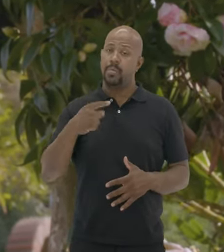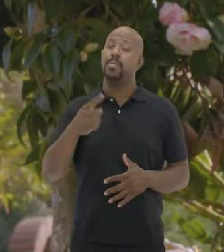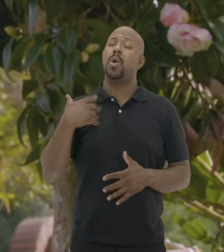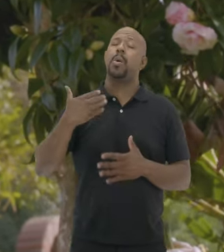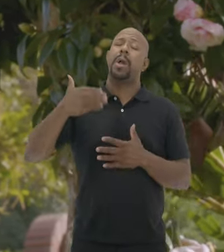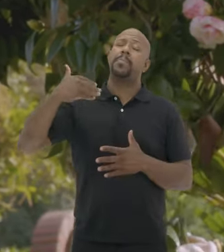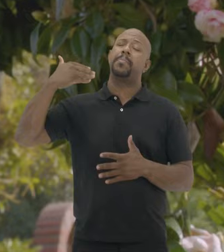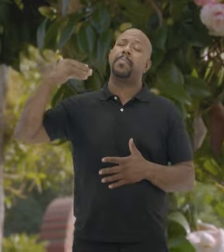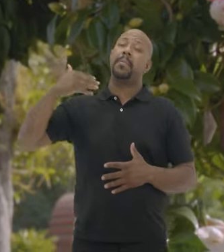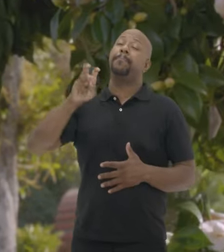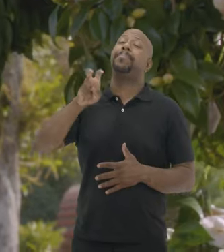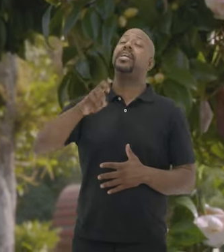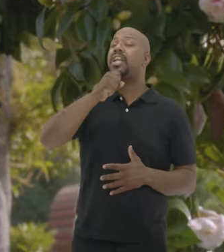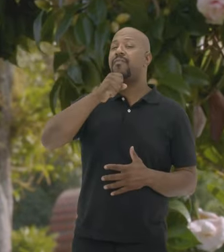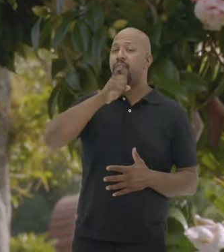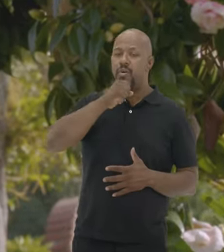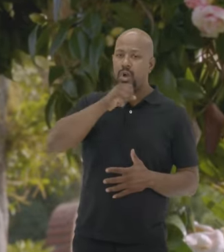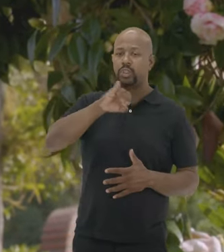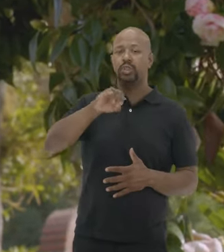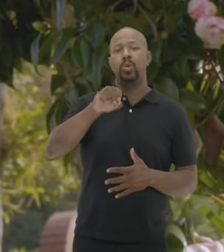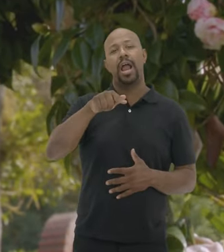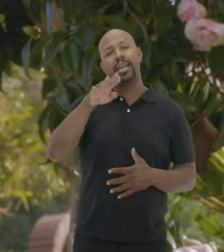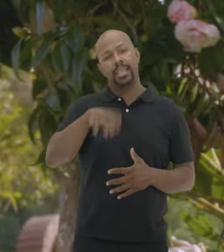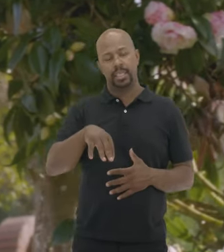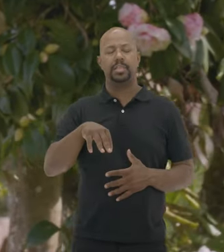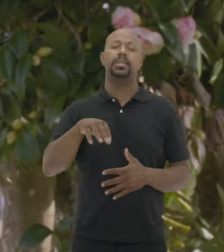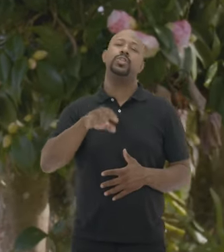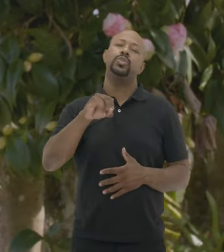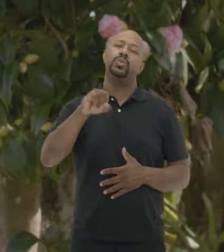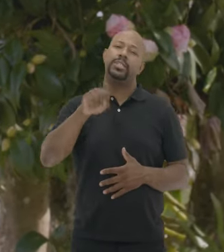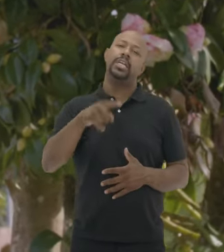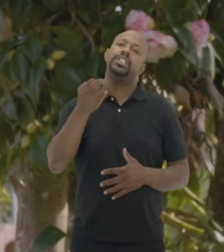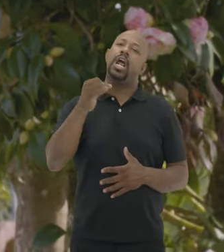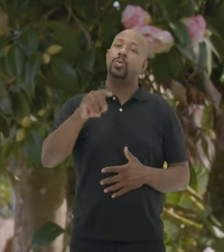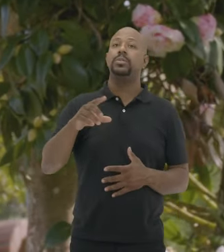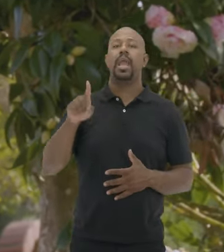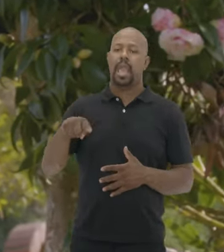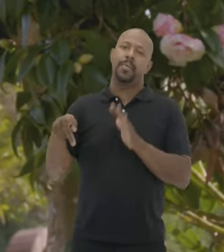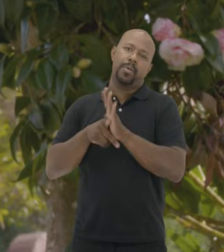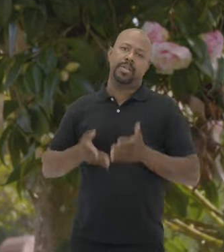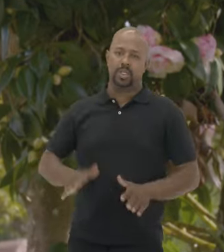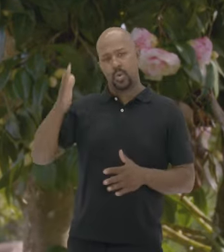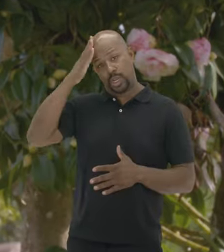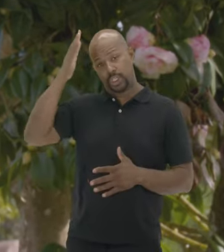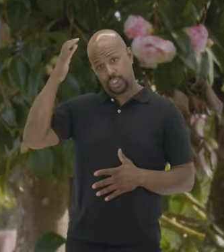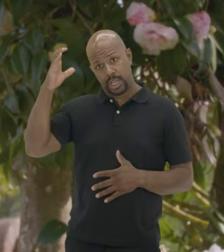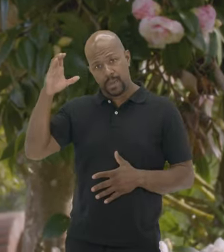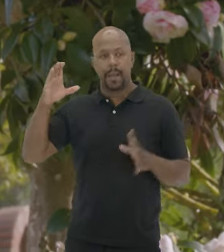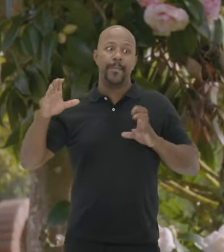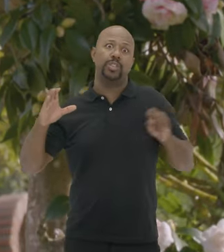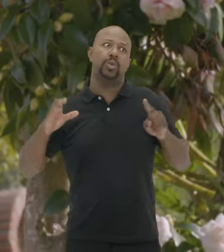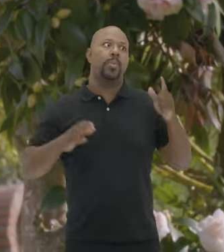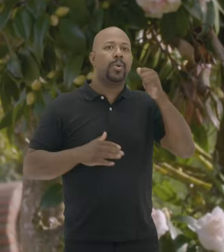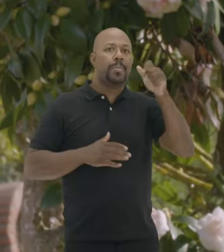eu pentava seu Joaquim José de Araújo era natural de Curitiba se apaixona por uma negra em plena escravidão